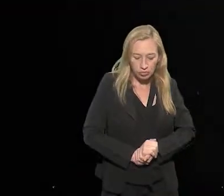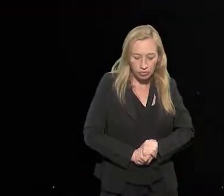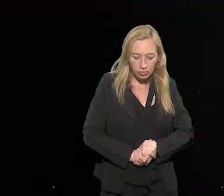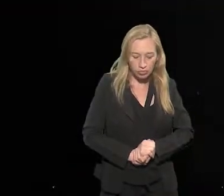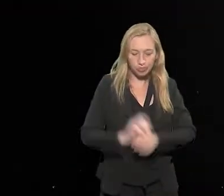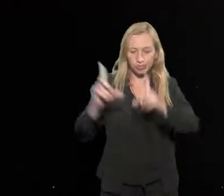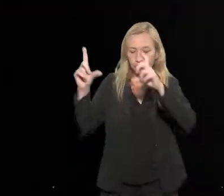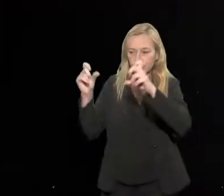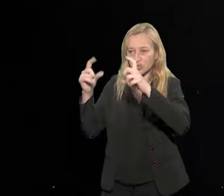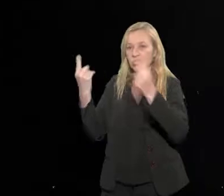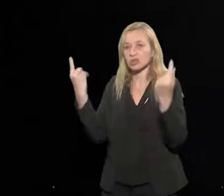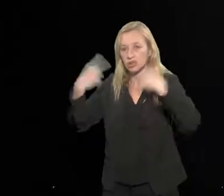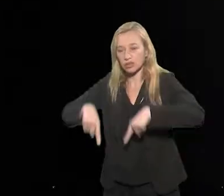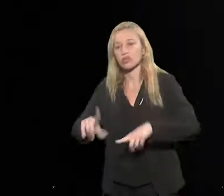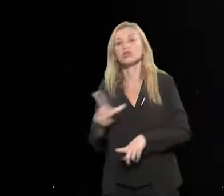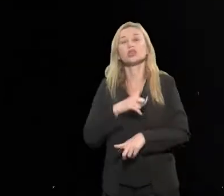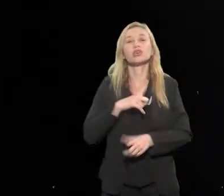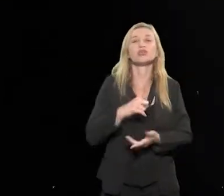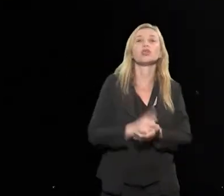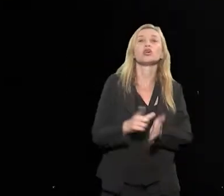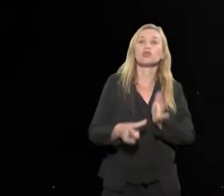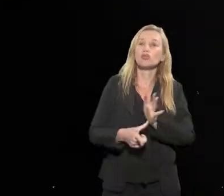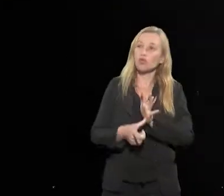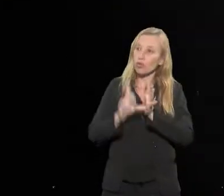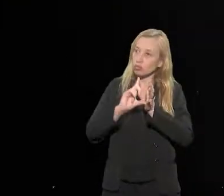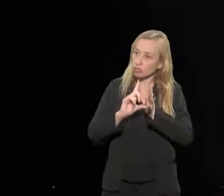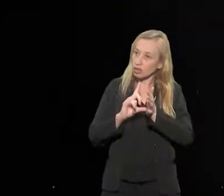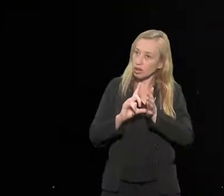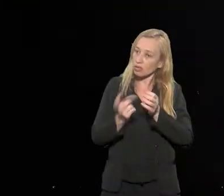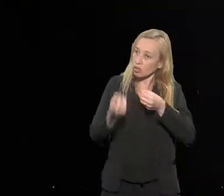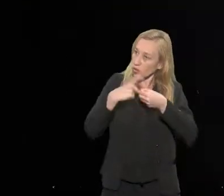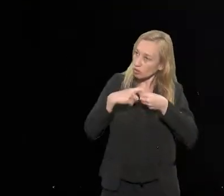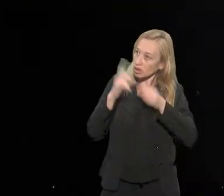Na fotografia teve um desafio, vou voltar só num ponto.